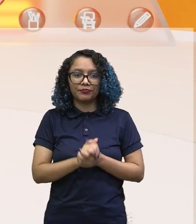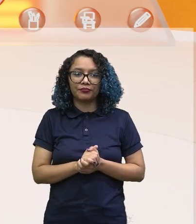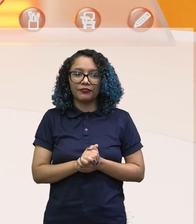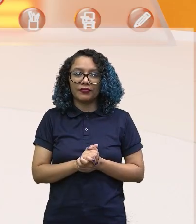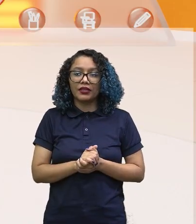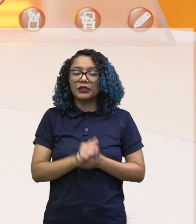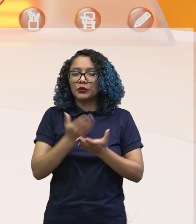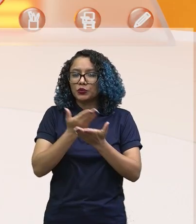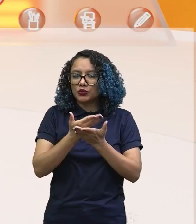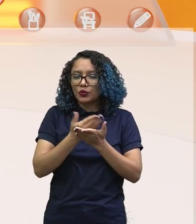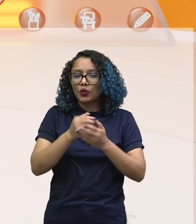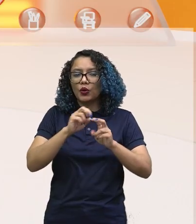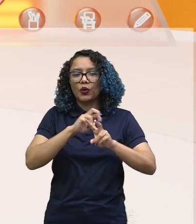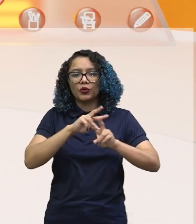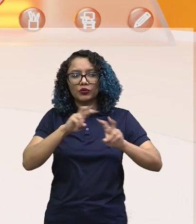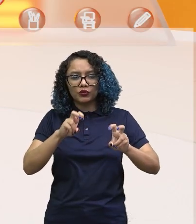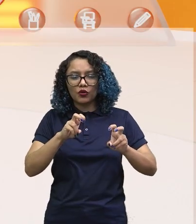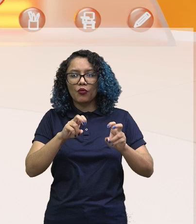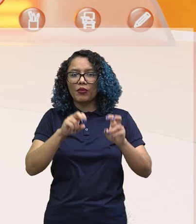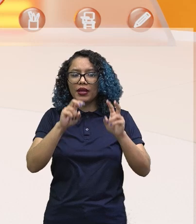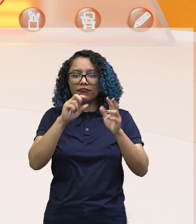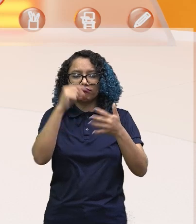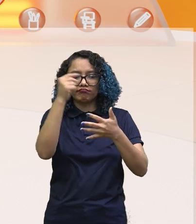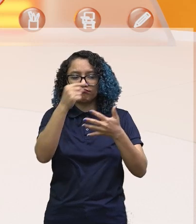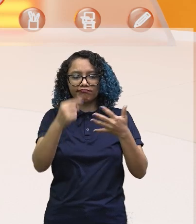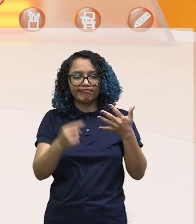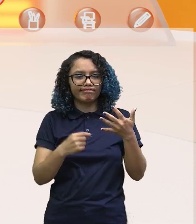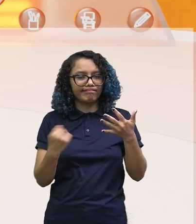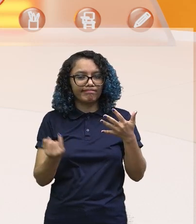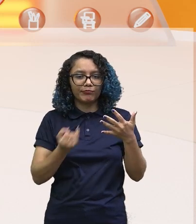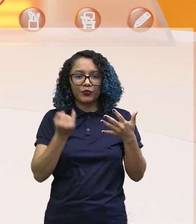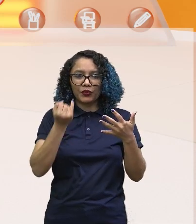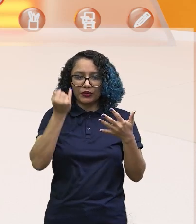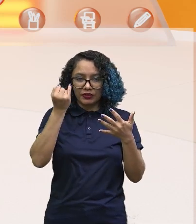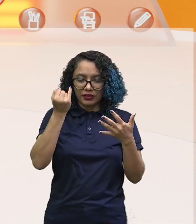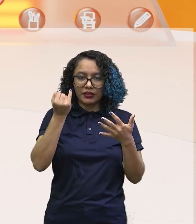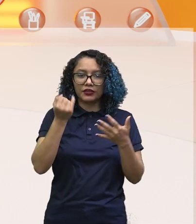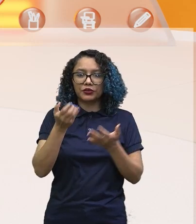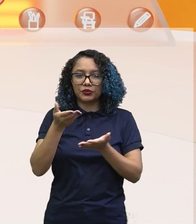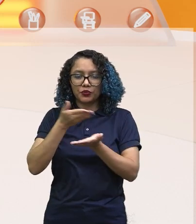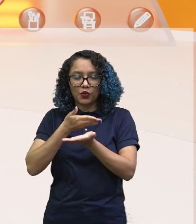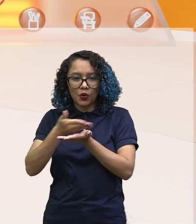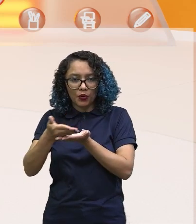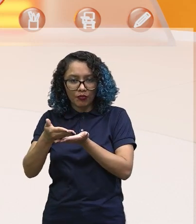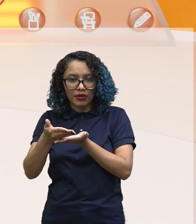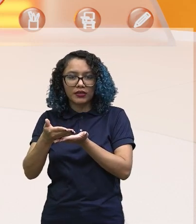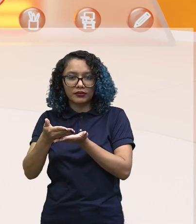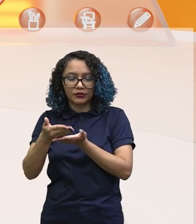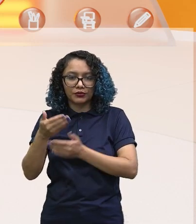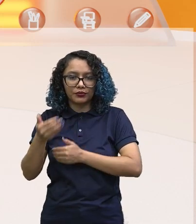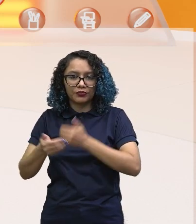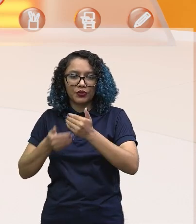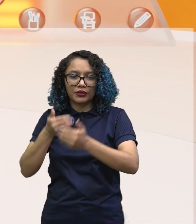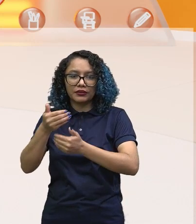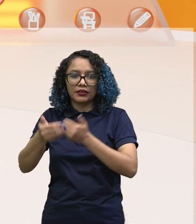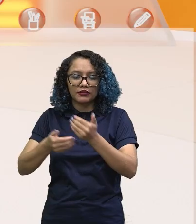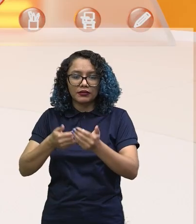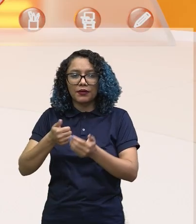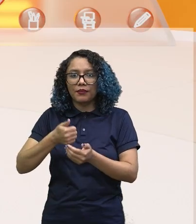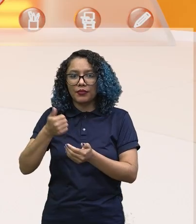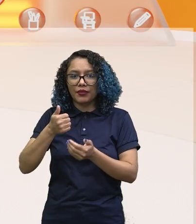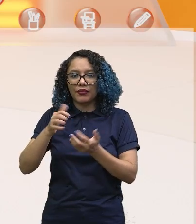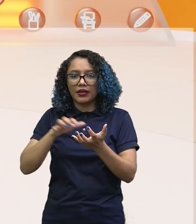transitamos a respeito de assuntos extremamente importantes, desde o processo, né, da primeira